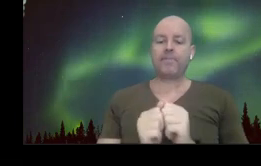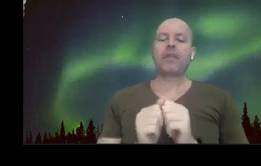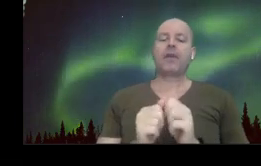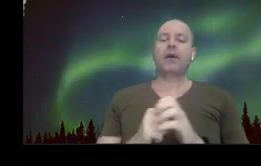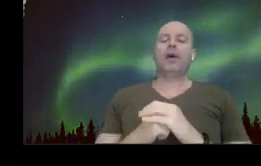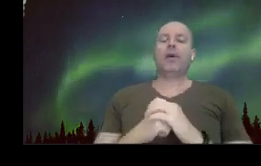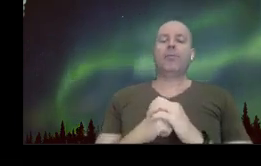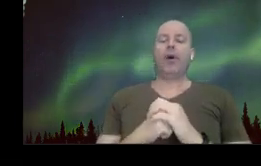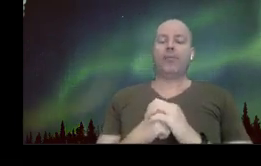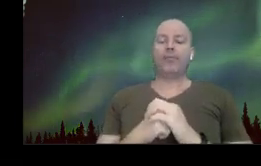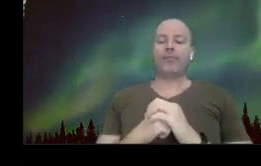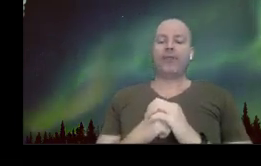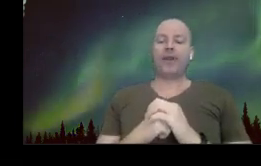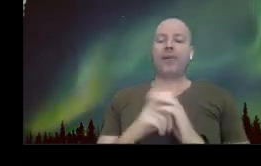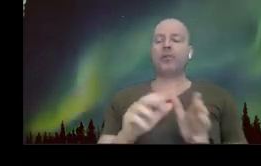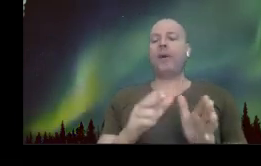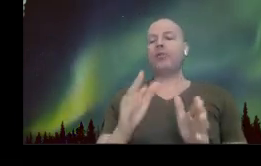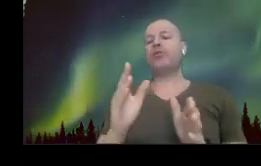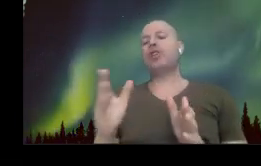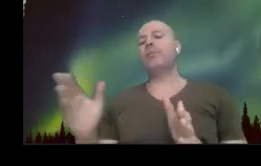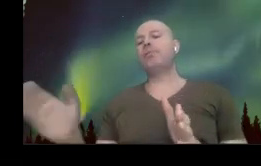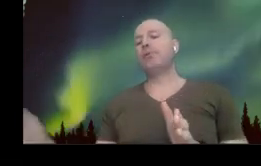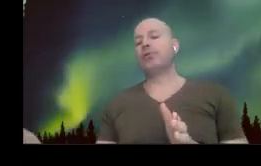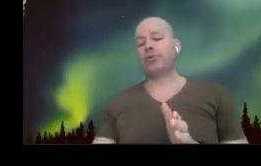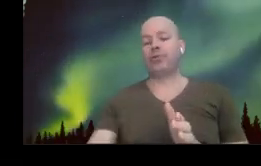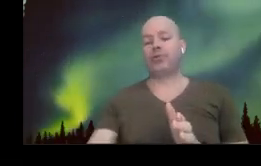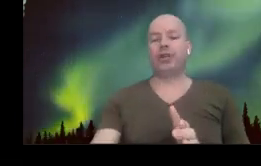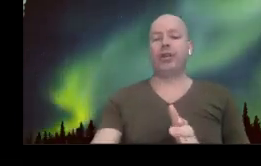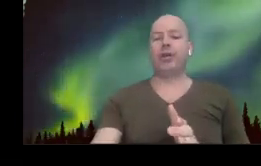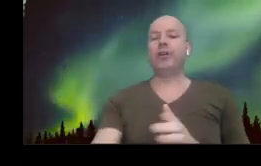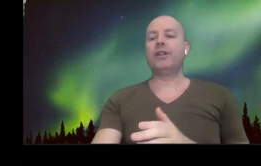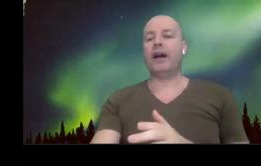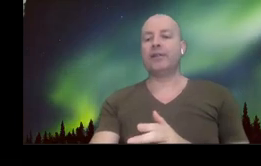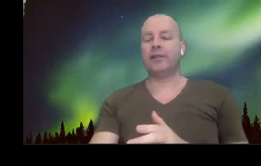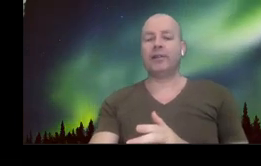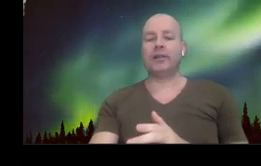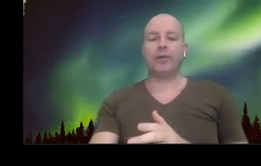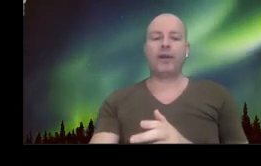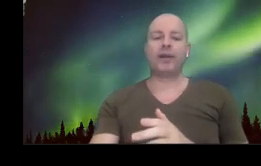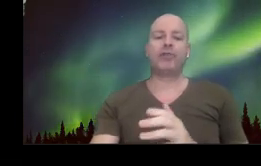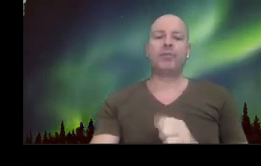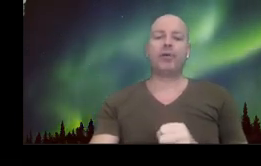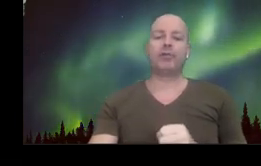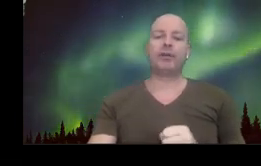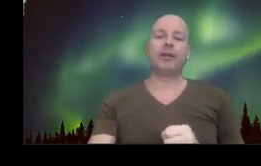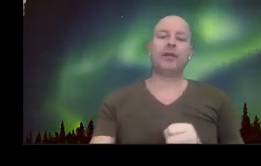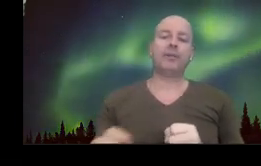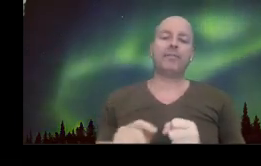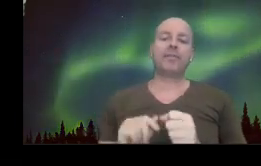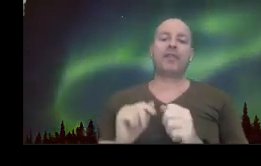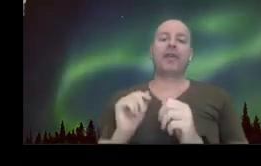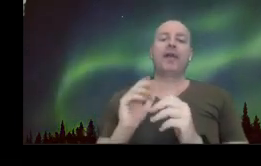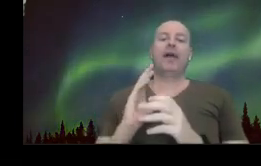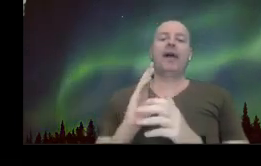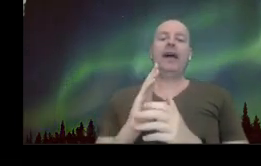certo? Bom, vamos para os tipos de unidades, então, para que vocês possam